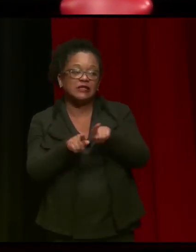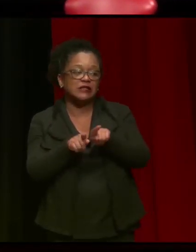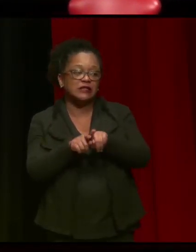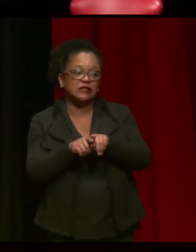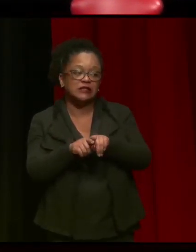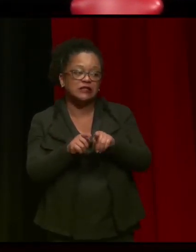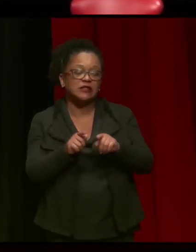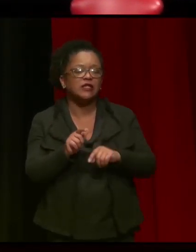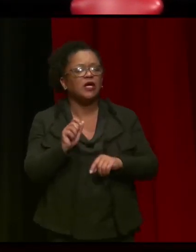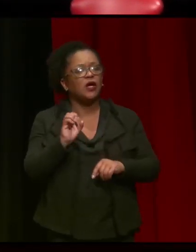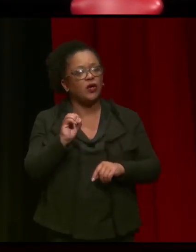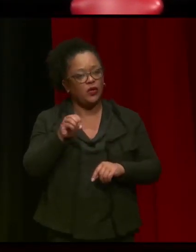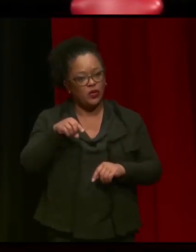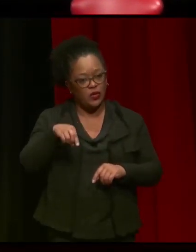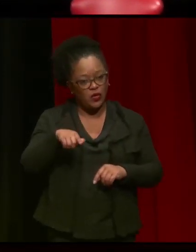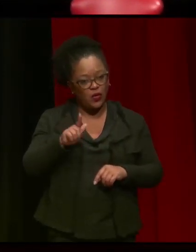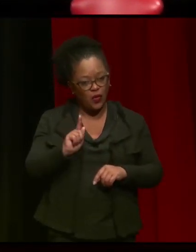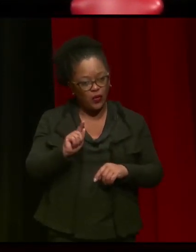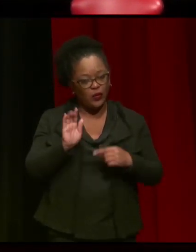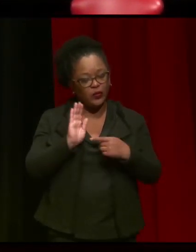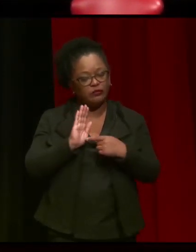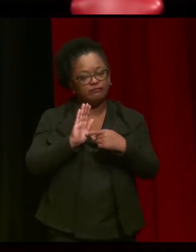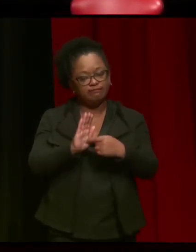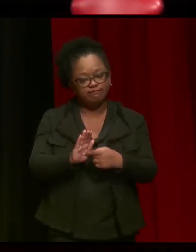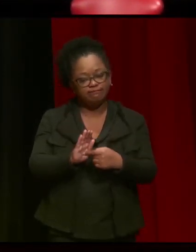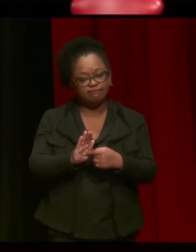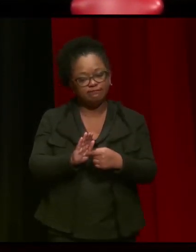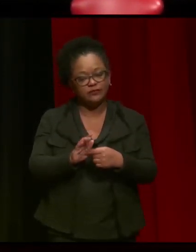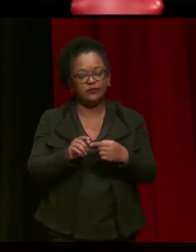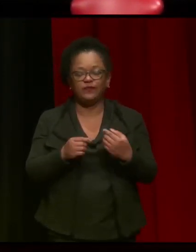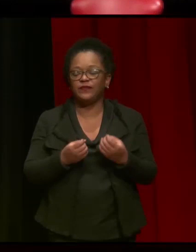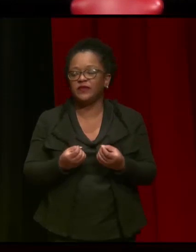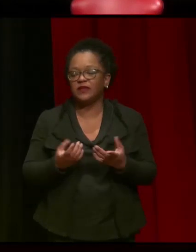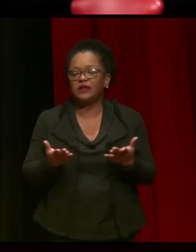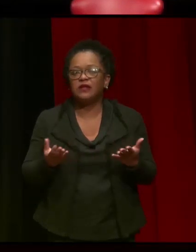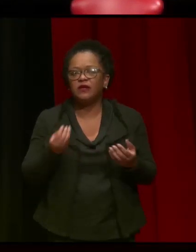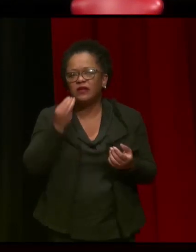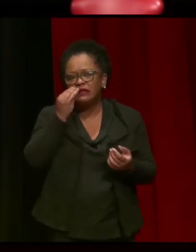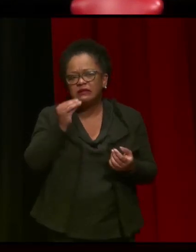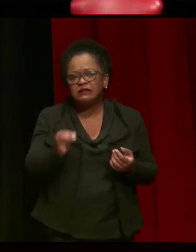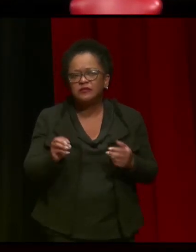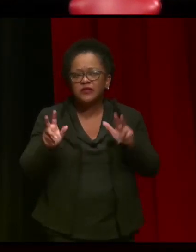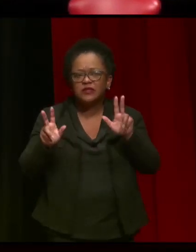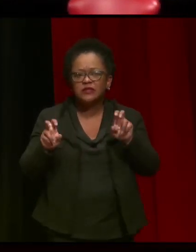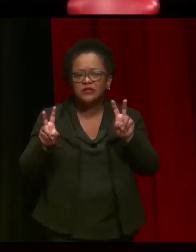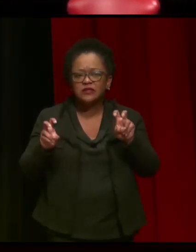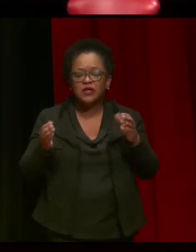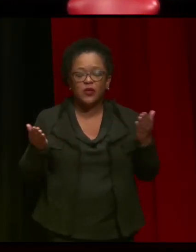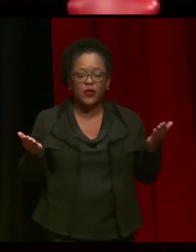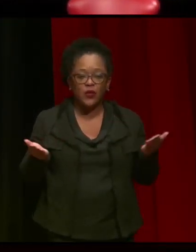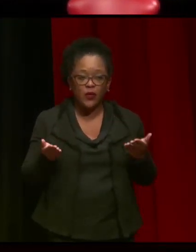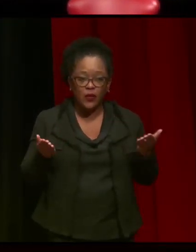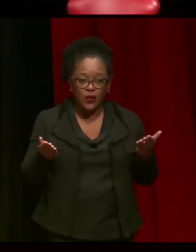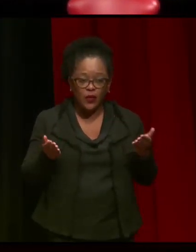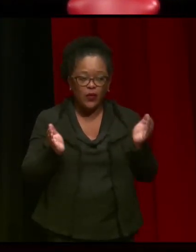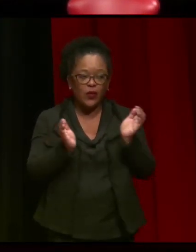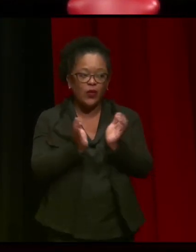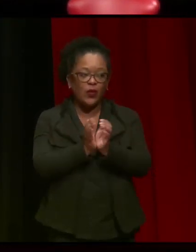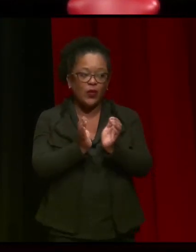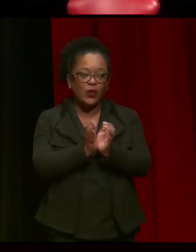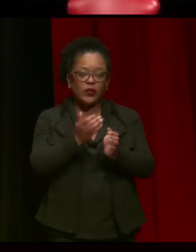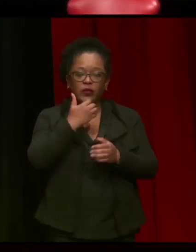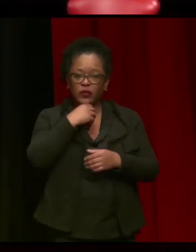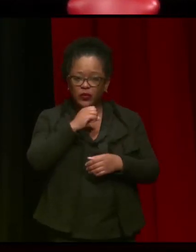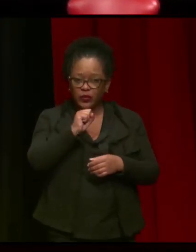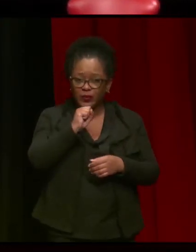falar um pouquinho do trabalho. E eu falei, eu não posso deixar isso. Hoje nós temos um grupo de escuta de mães que querem